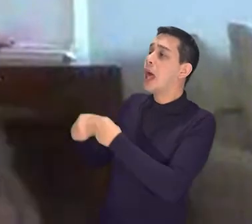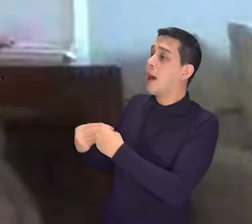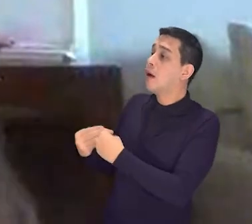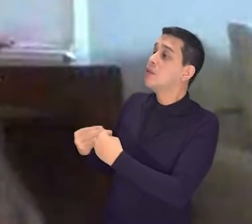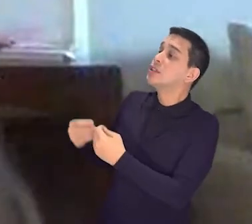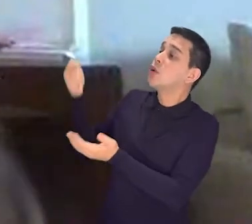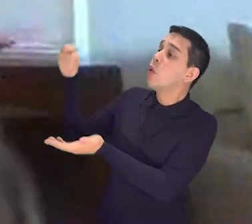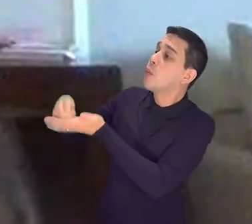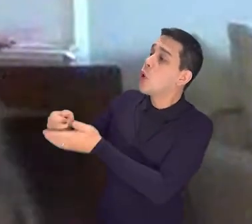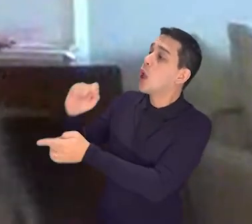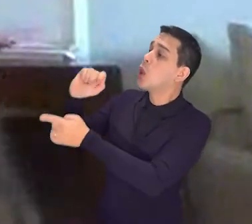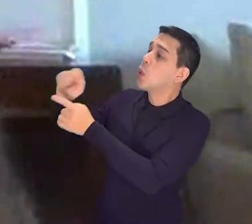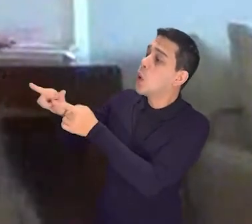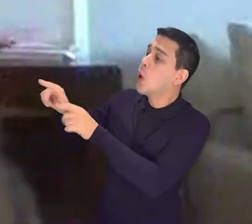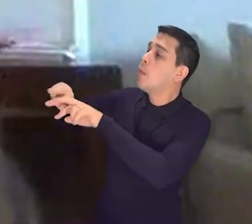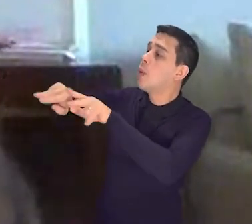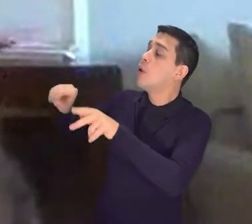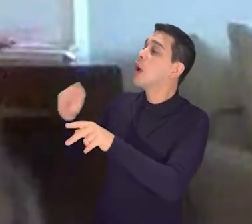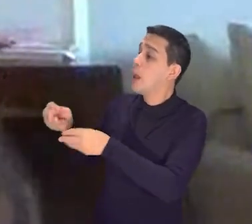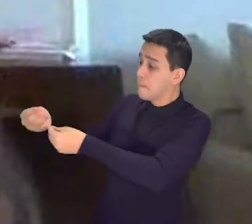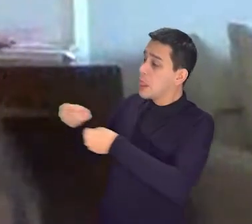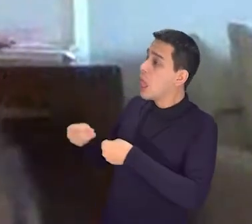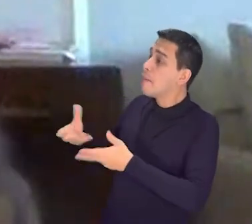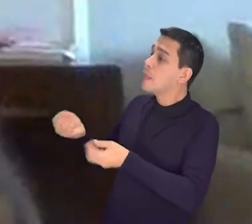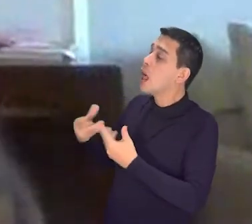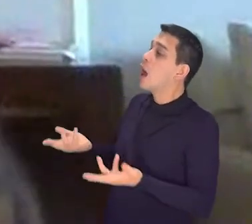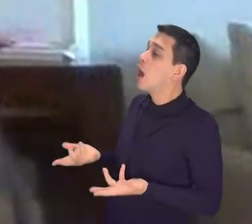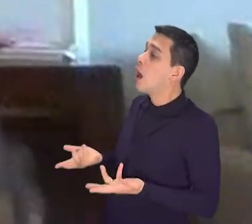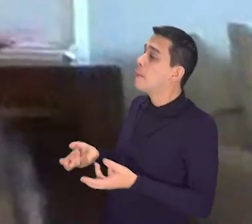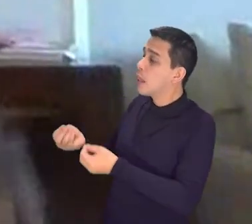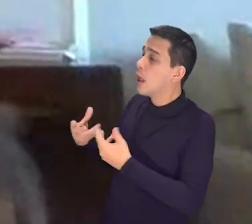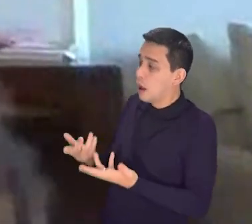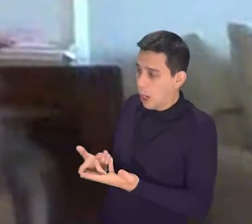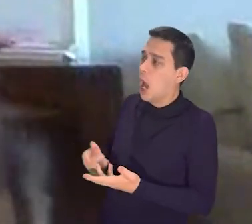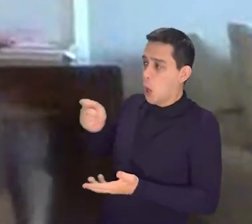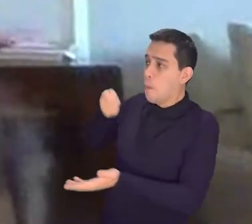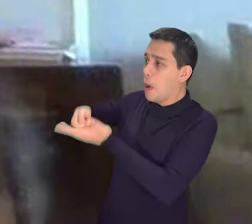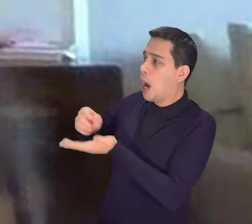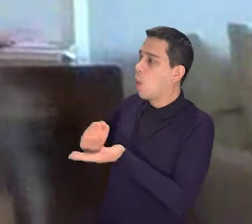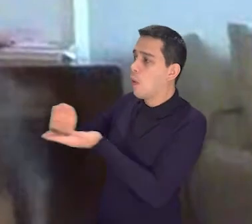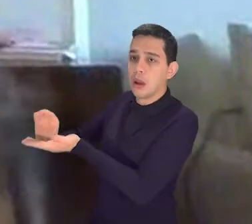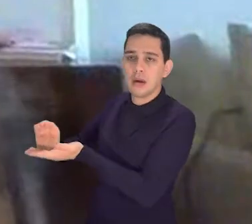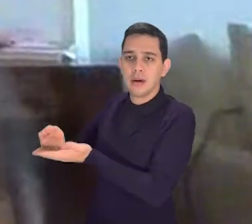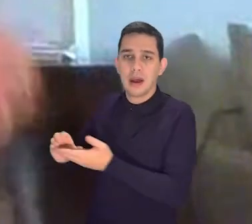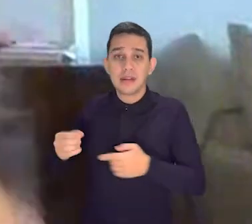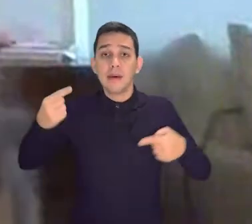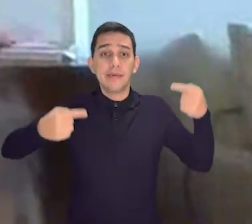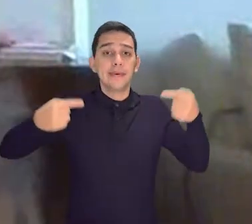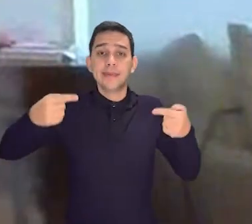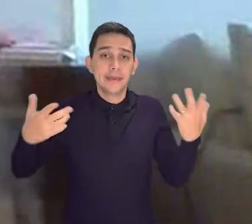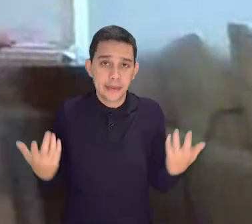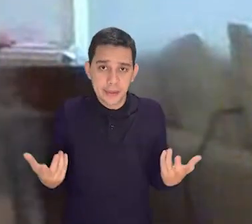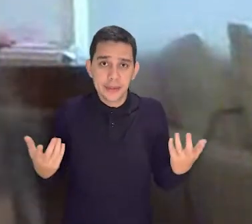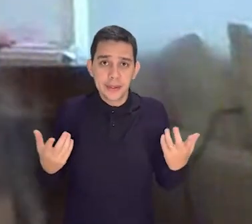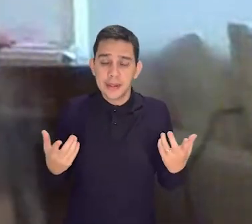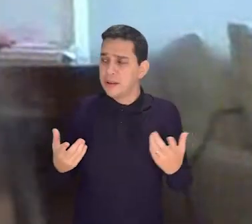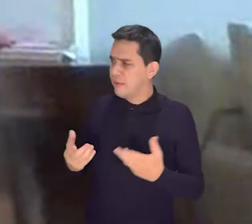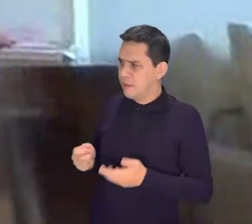despesas apresentadas e que, por não terem essa prestação de contas a tempo